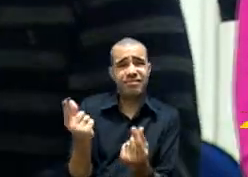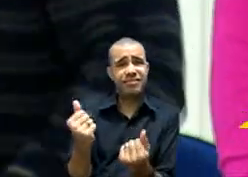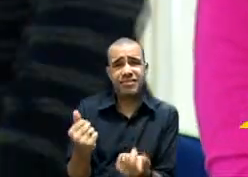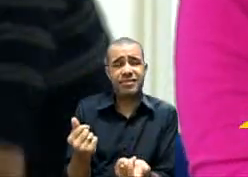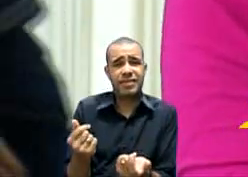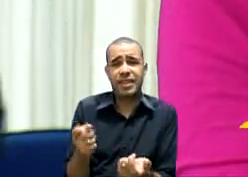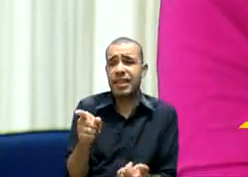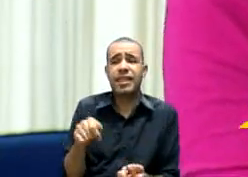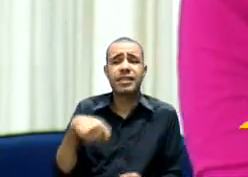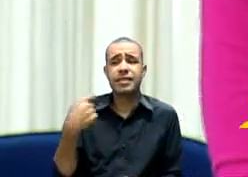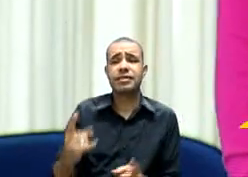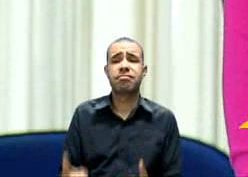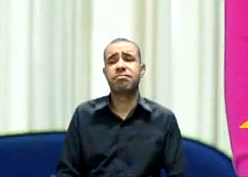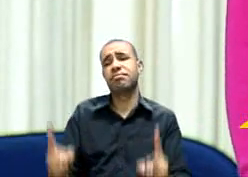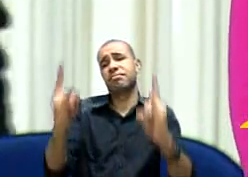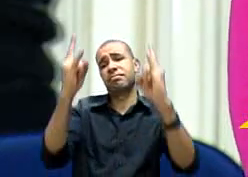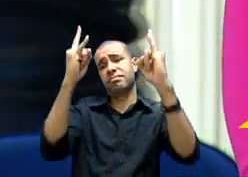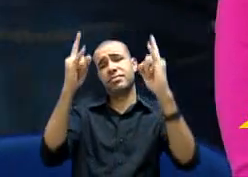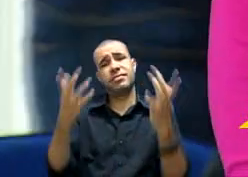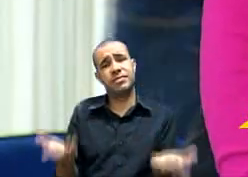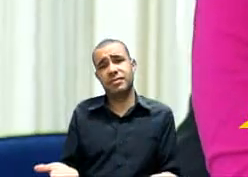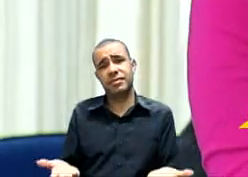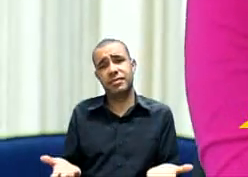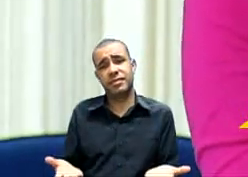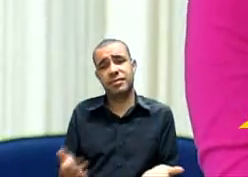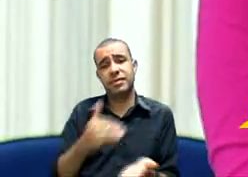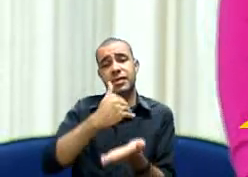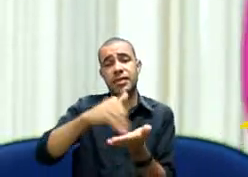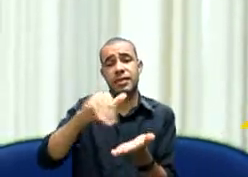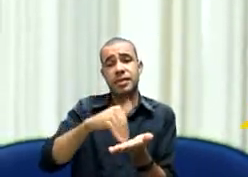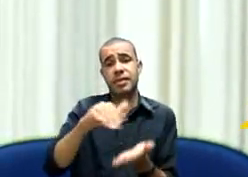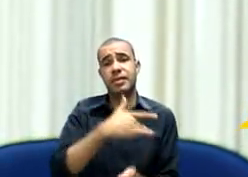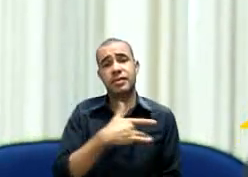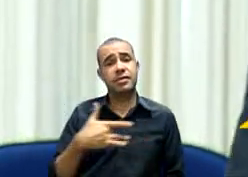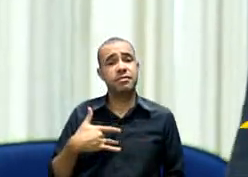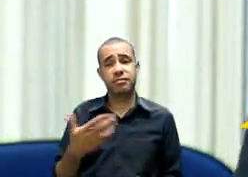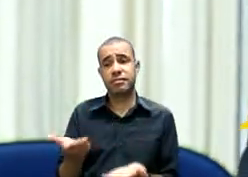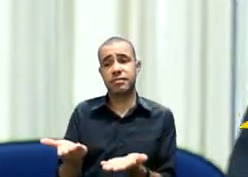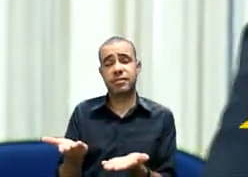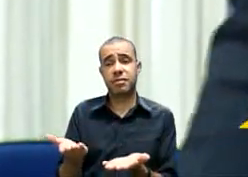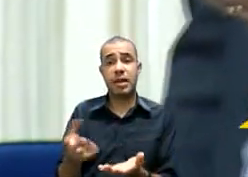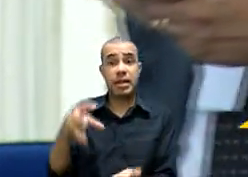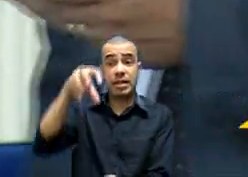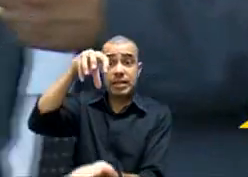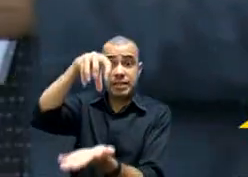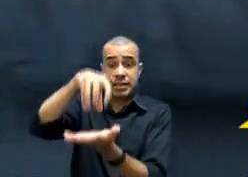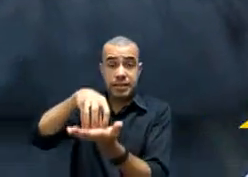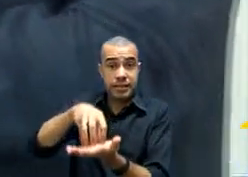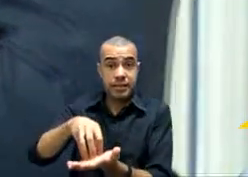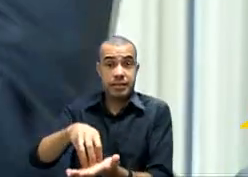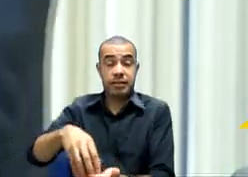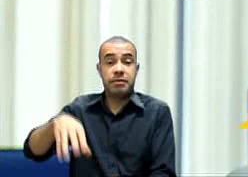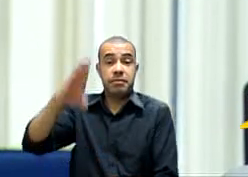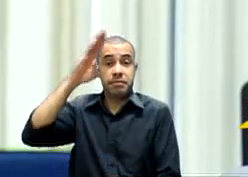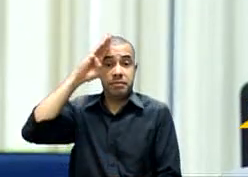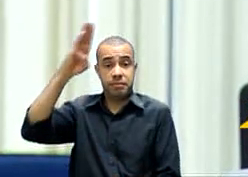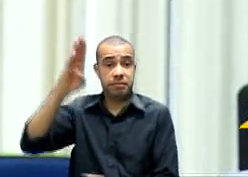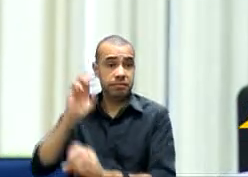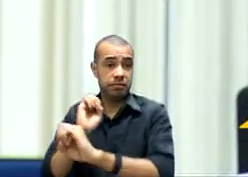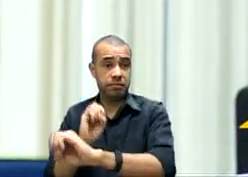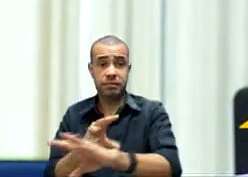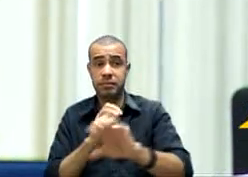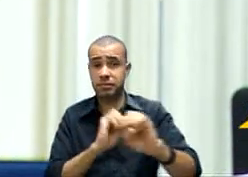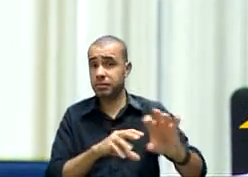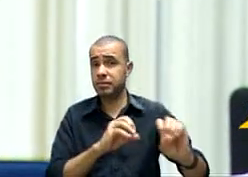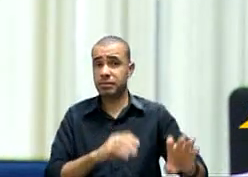que hoje é a Secretaria da Educação, vereador Luiz Santos, mas que não funciona como centro de educação, nem de formação e nem